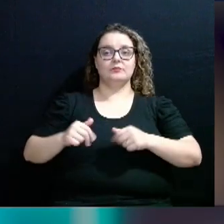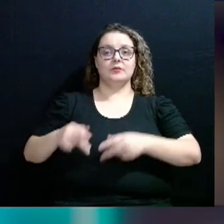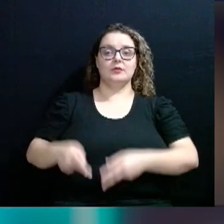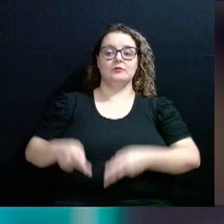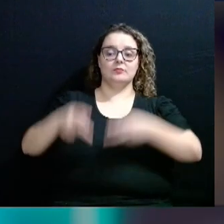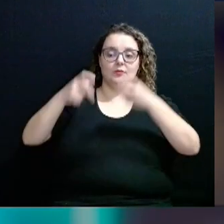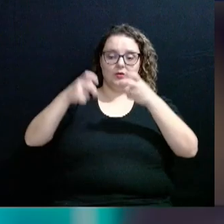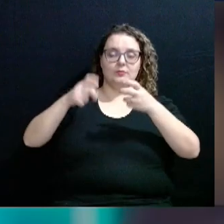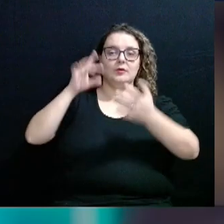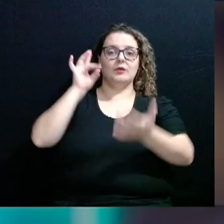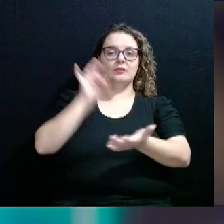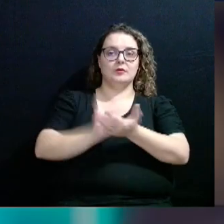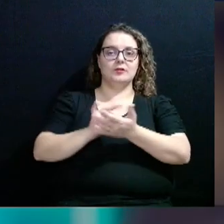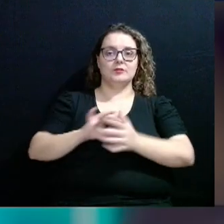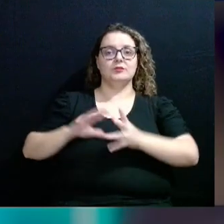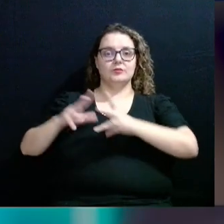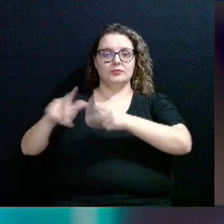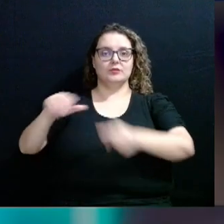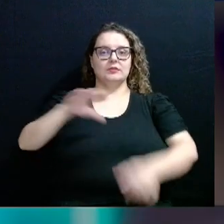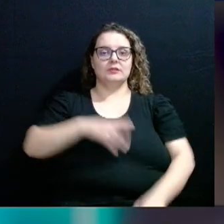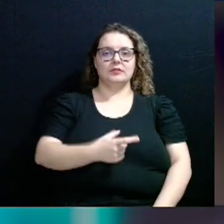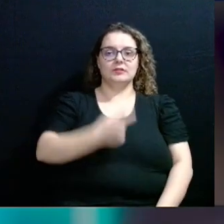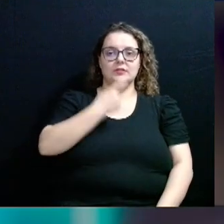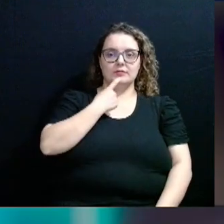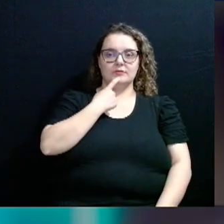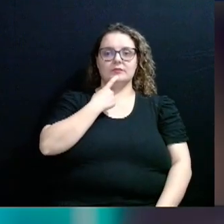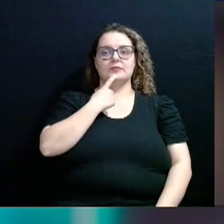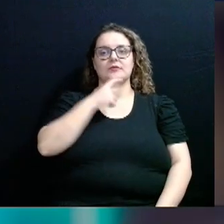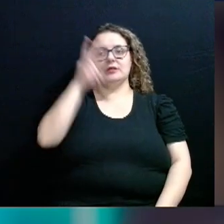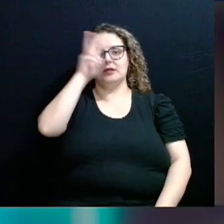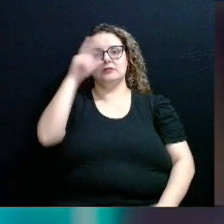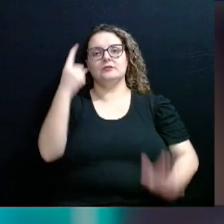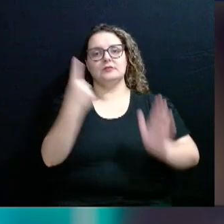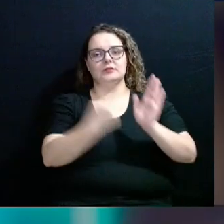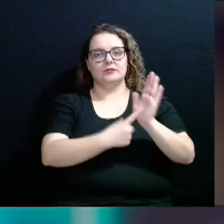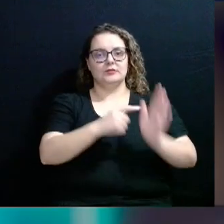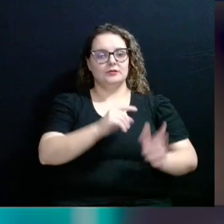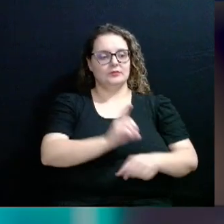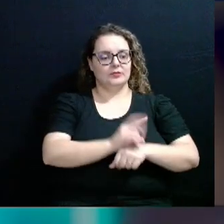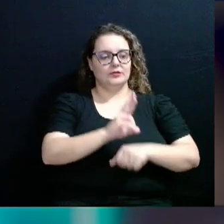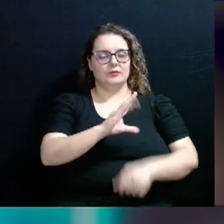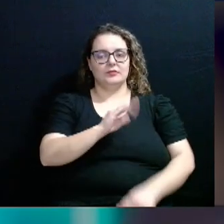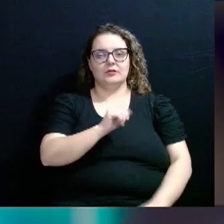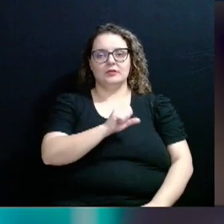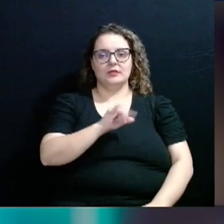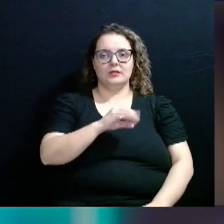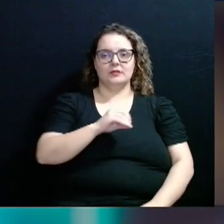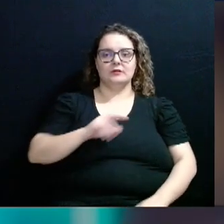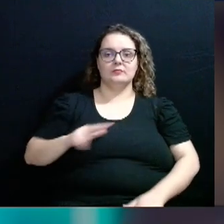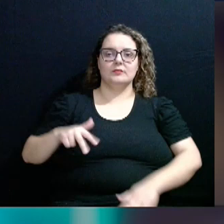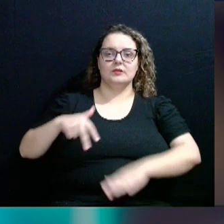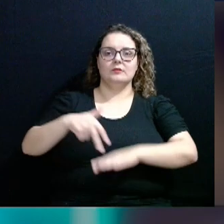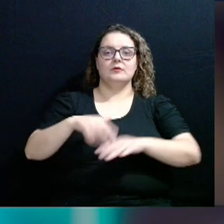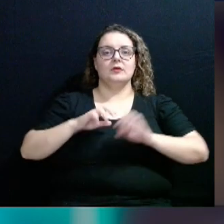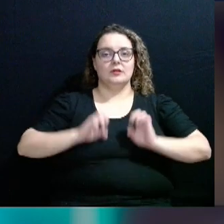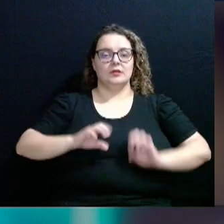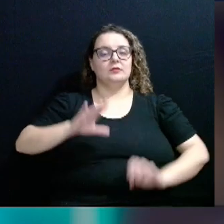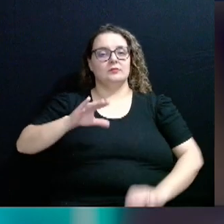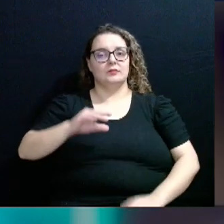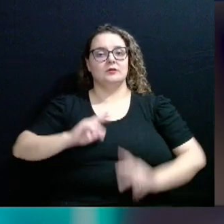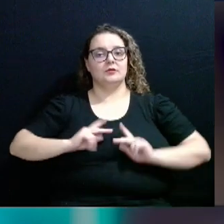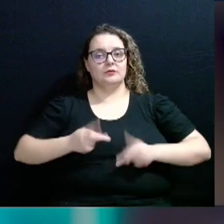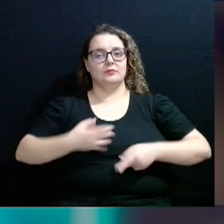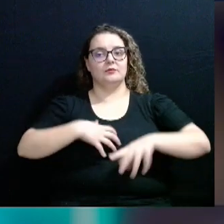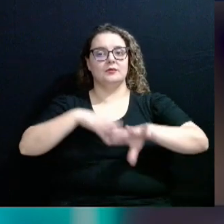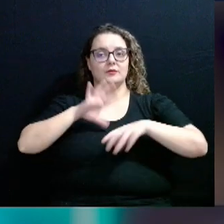da cidade de Campinas ao legado do Dr. Cássio, por sua atuação ética, científica e humanitária, que